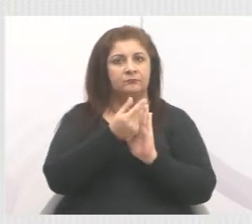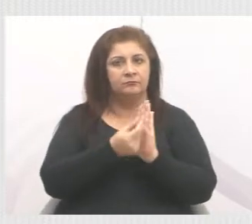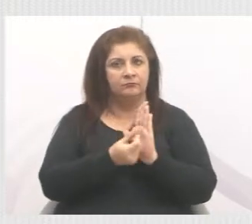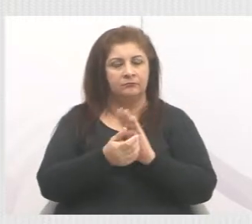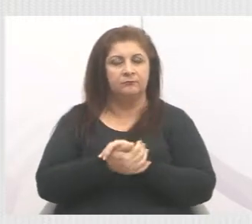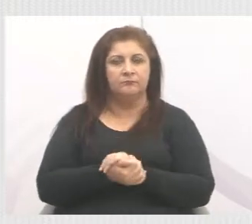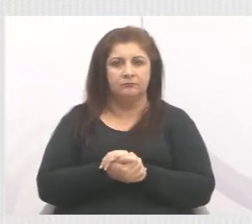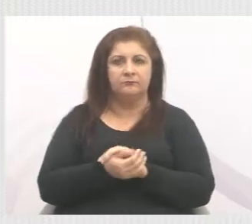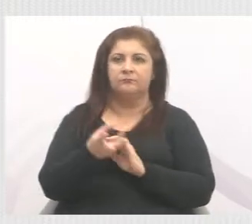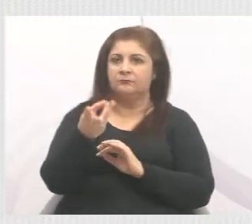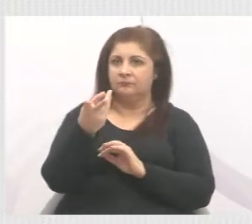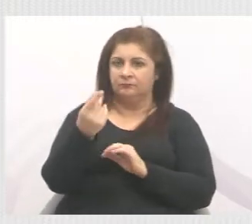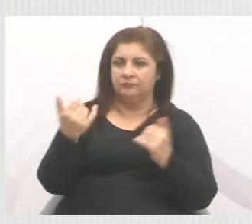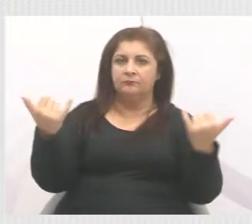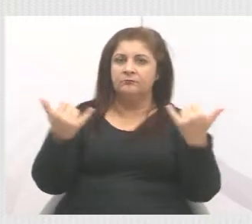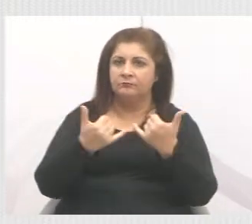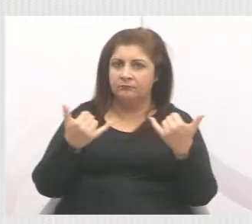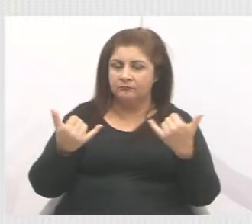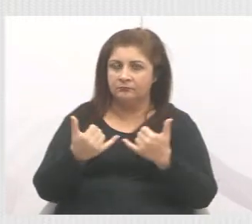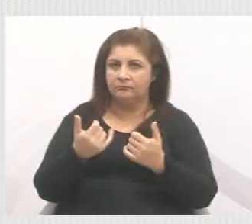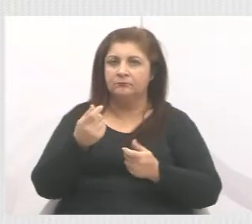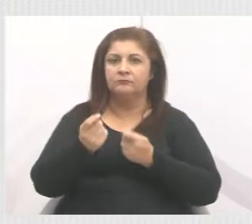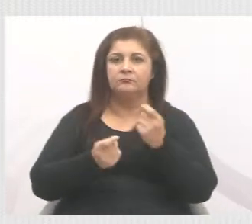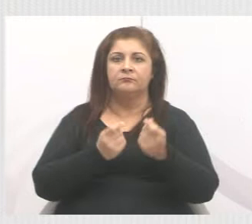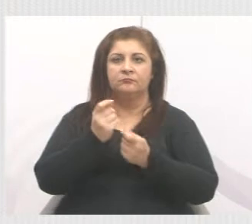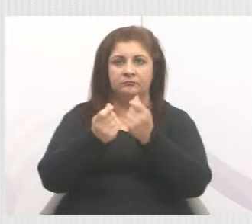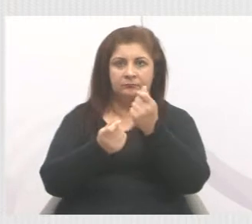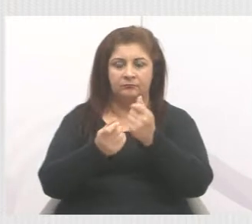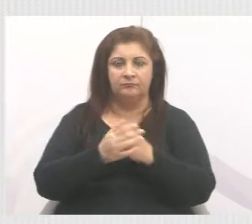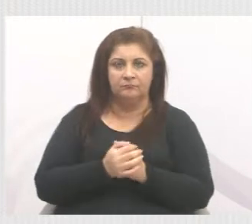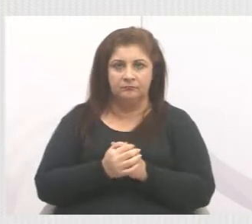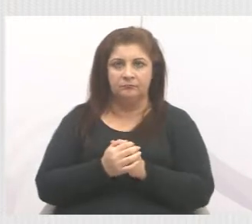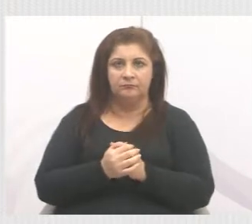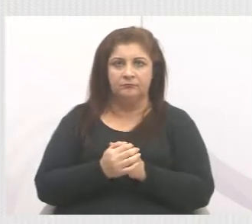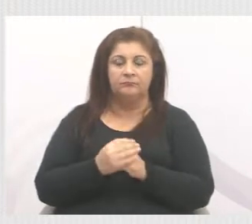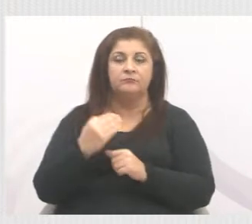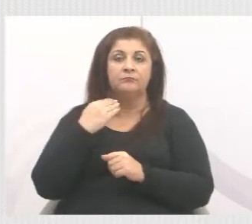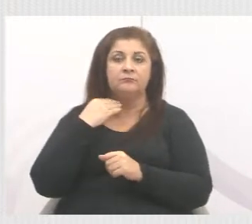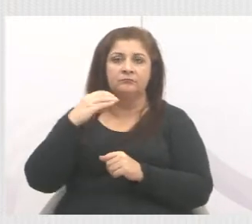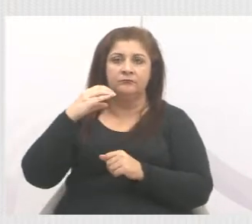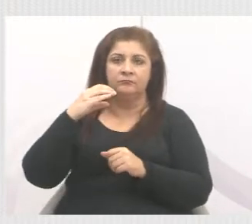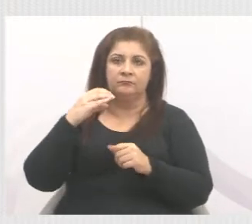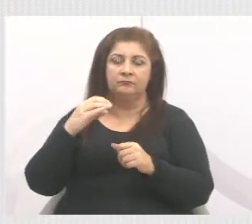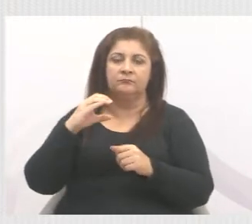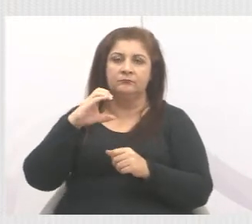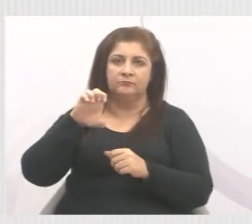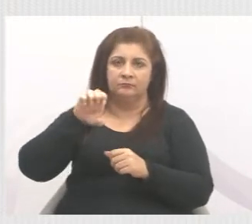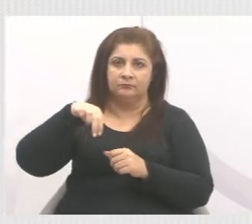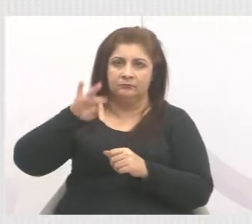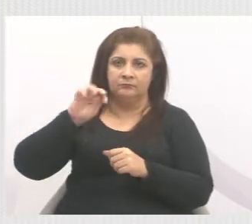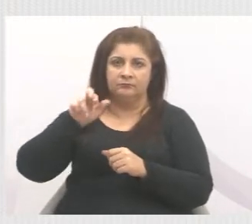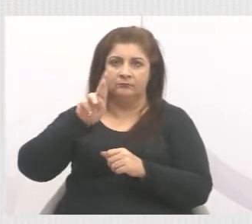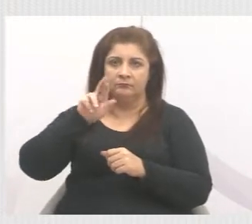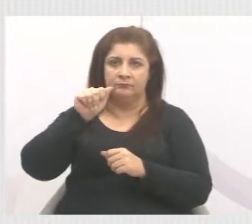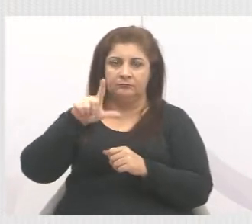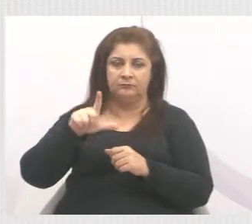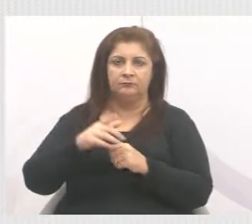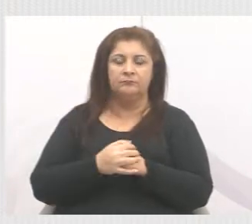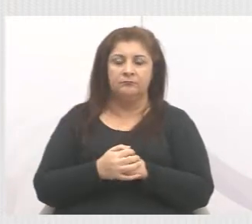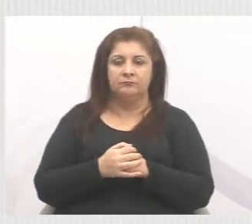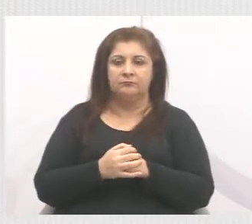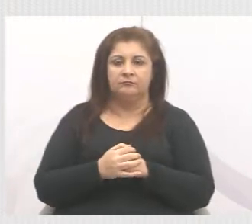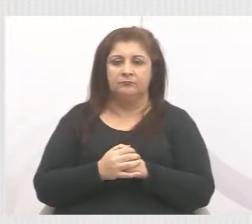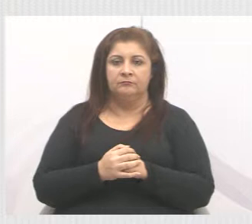base nos dados econômicos, nas projeções econômicas, sobretudo do Banco Central, orientadas pelo Banco Central. Elas têm um